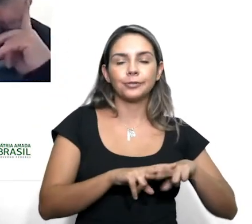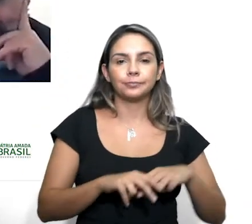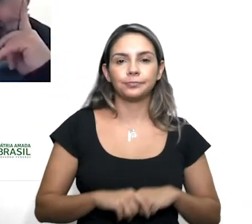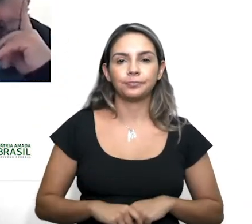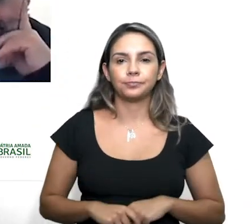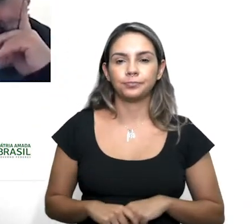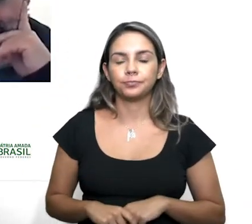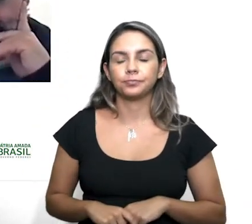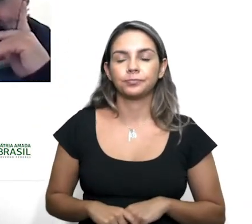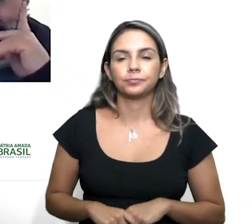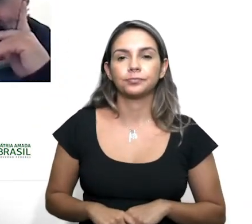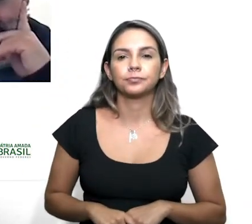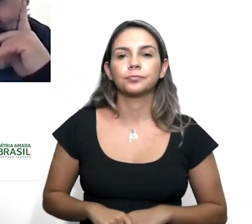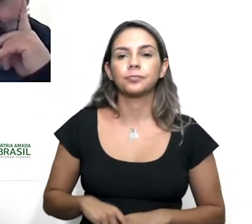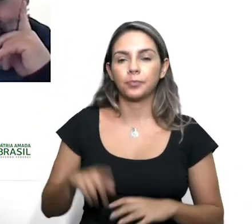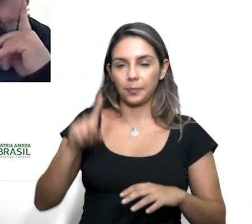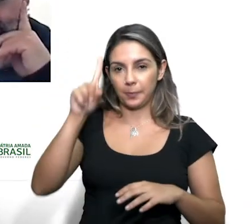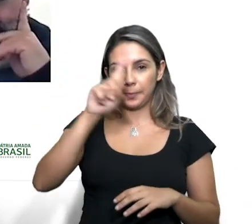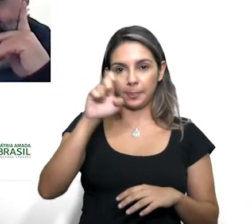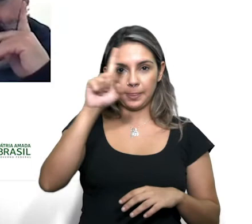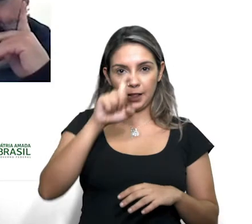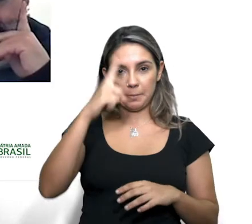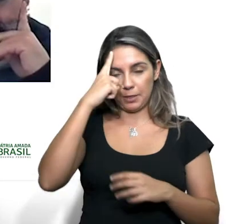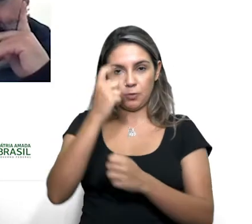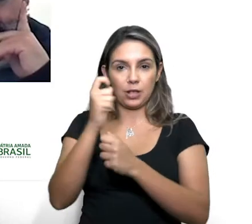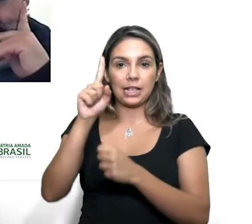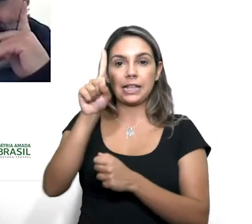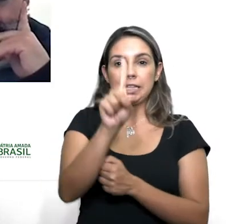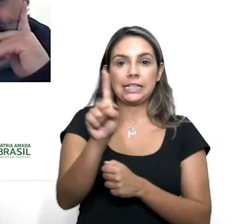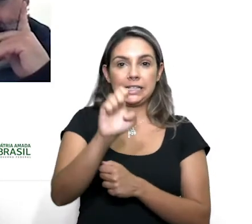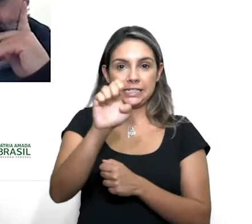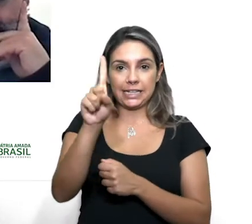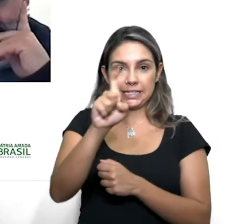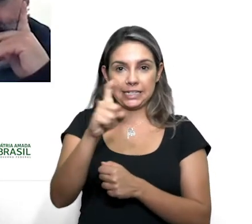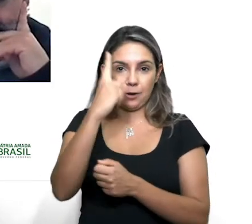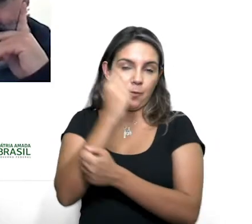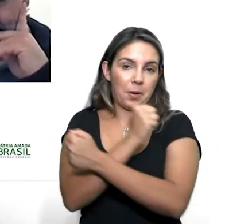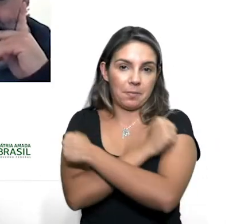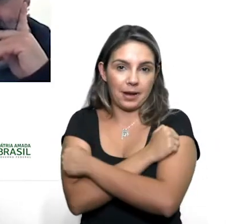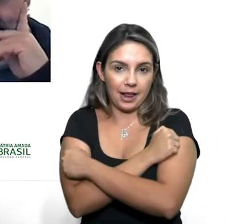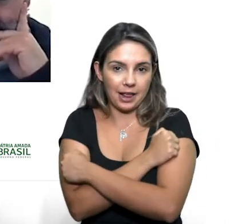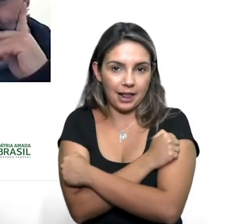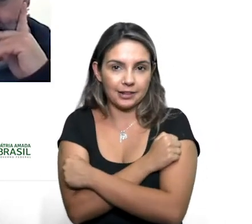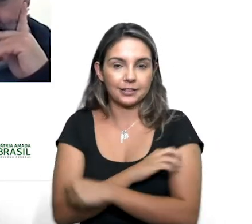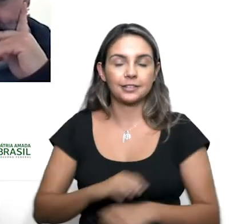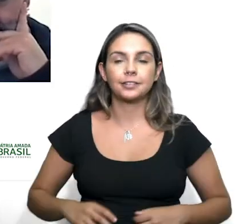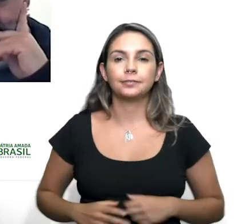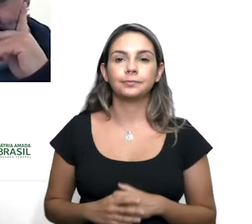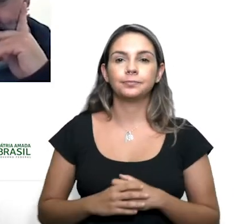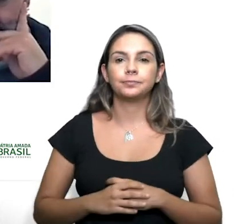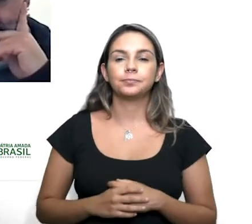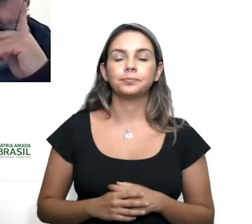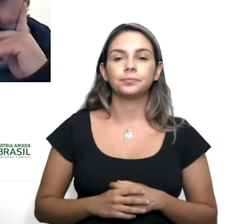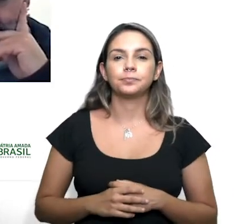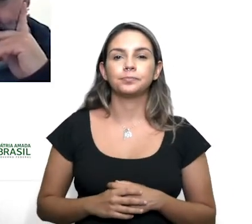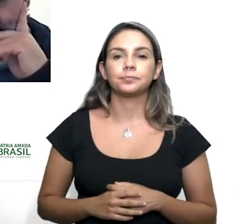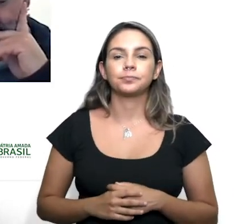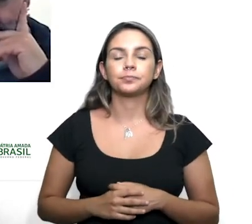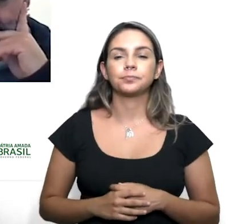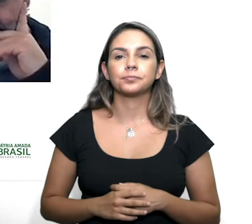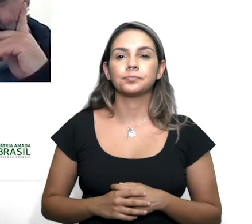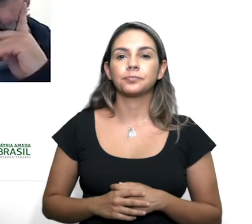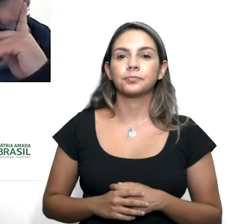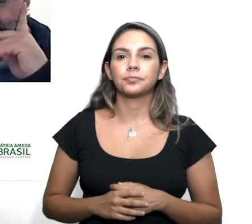Está aqui a Zezé Amorim mandando um abraço. Lilian Fontes Moreira, muito boas análises sobre os romances,